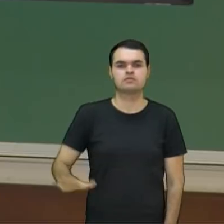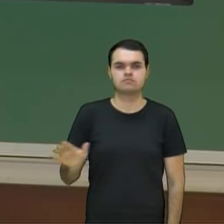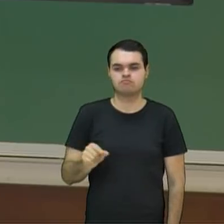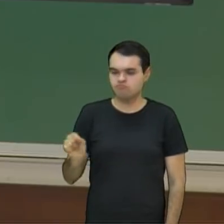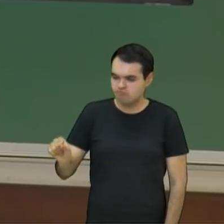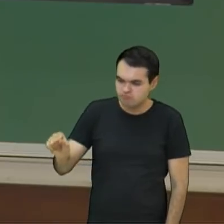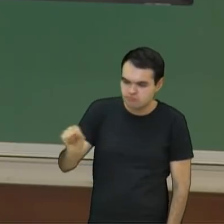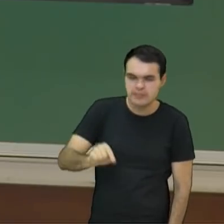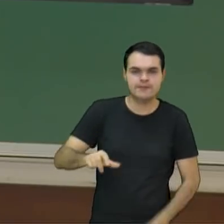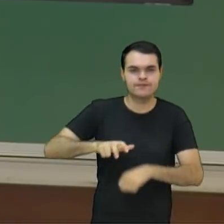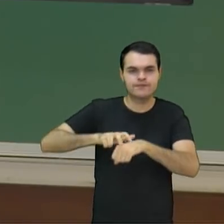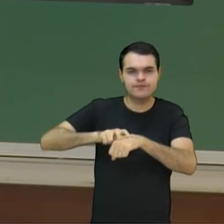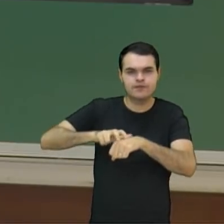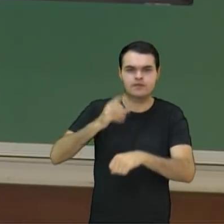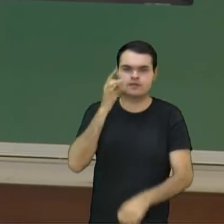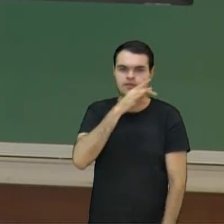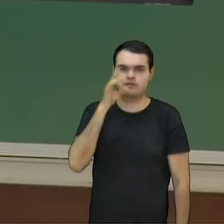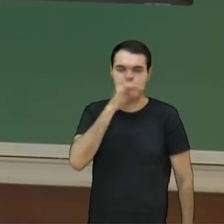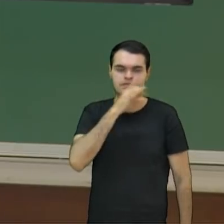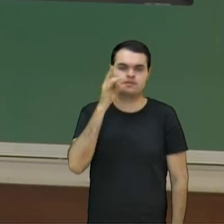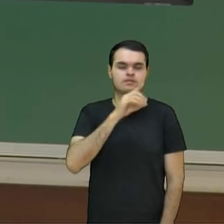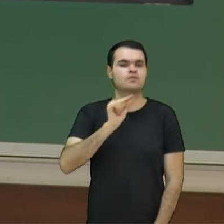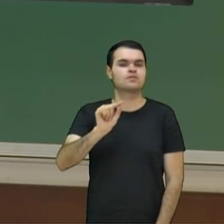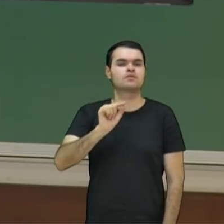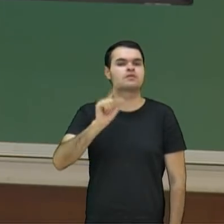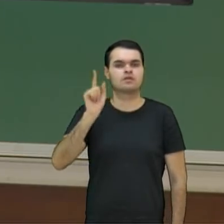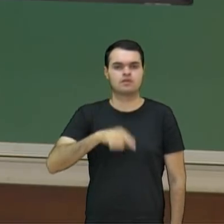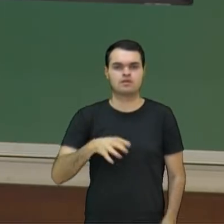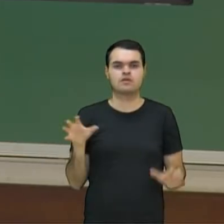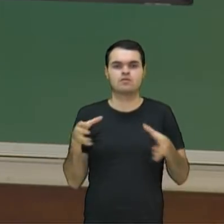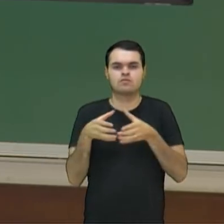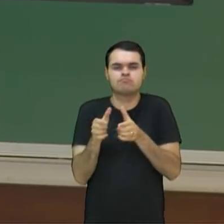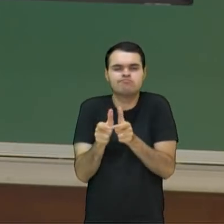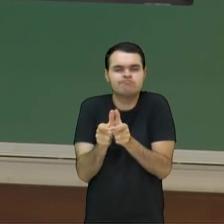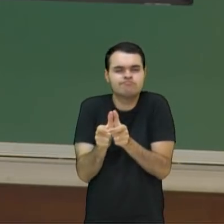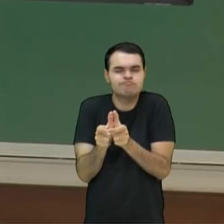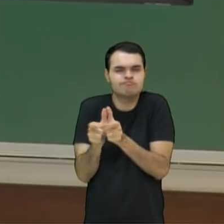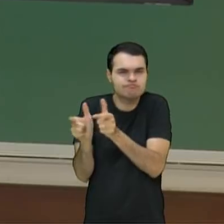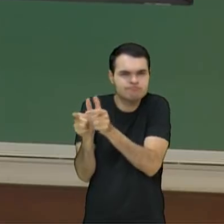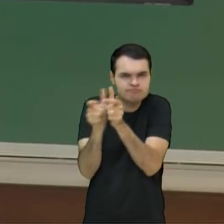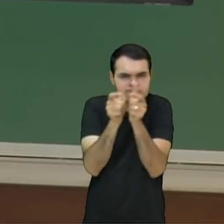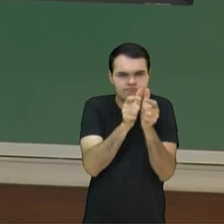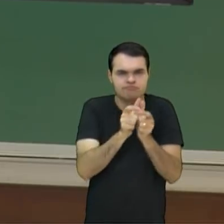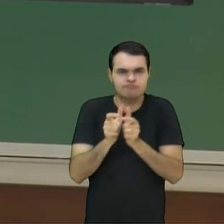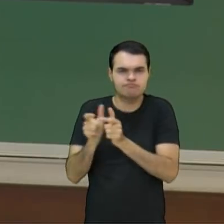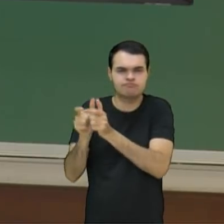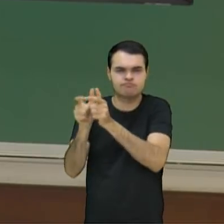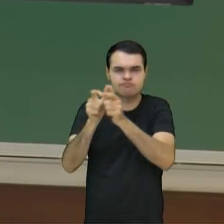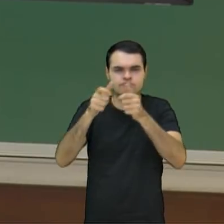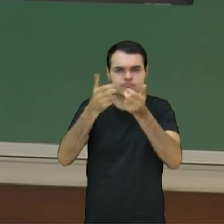que estão em verde, que a gente falou em outras aulas também, que são grupos menores, né? Grupos